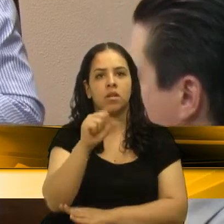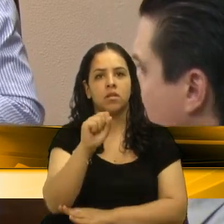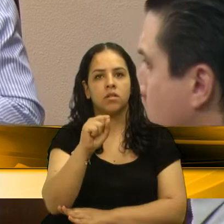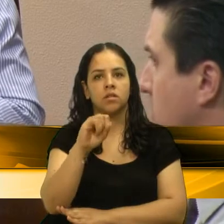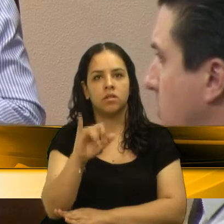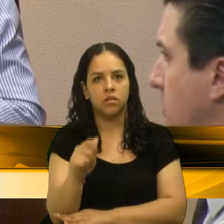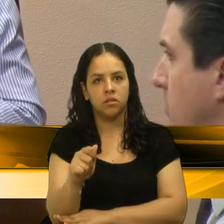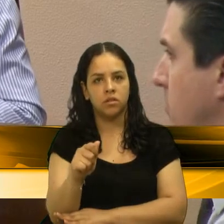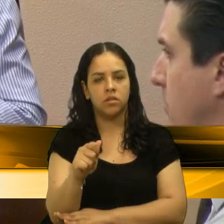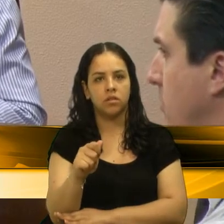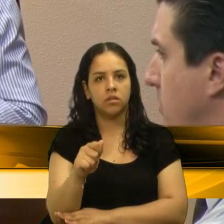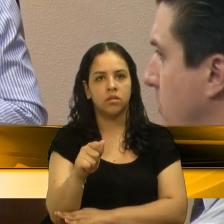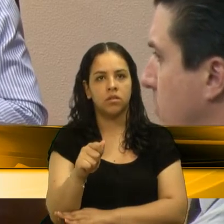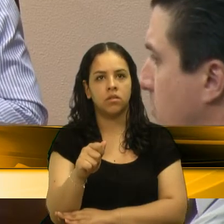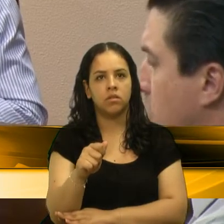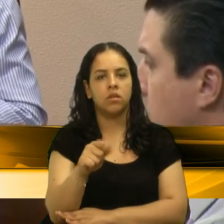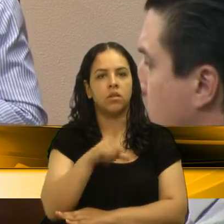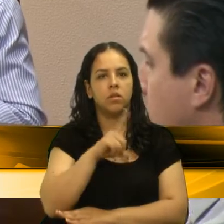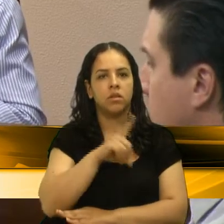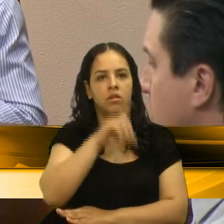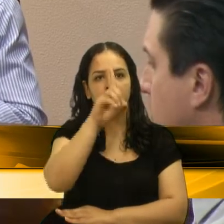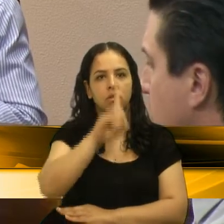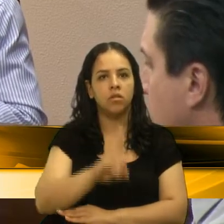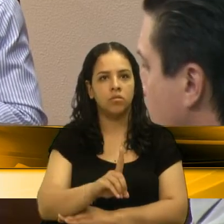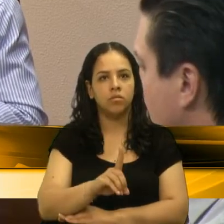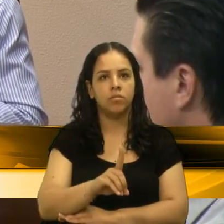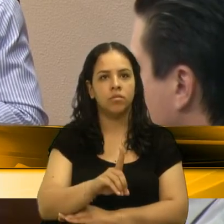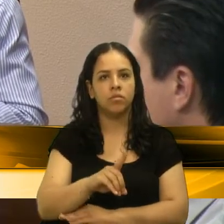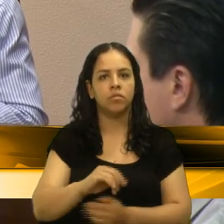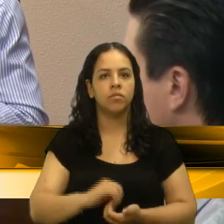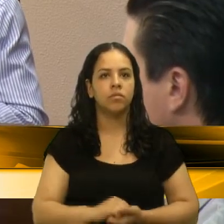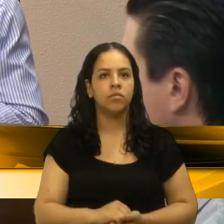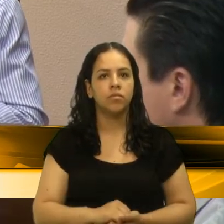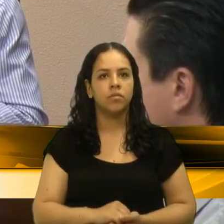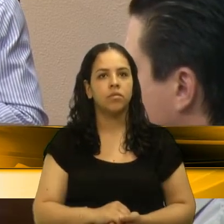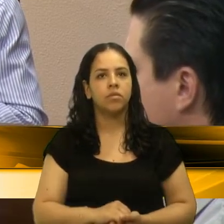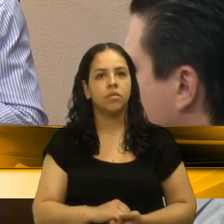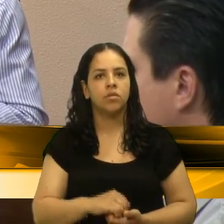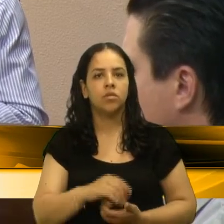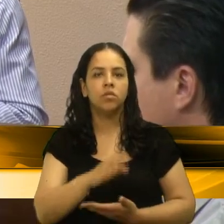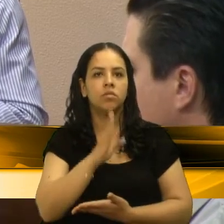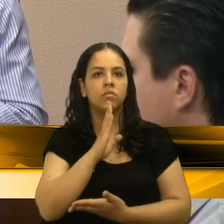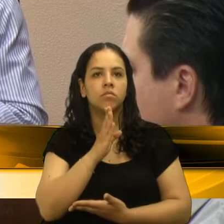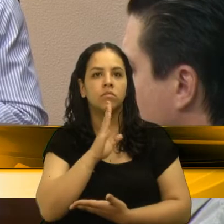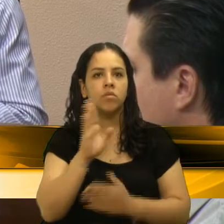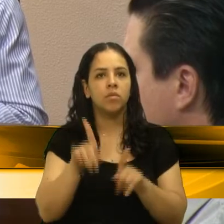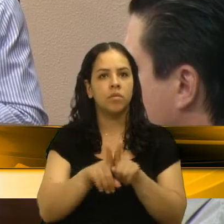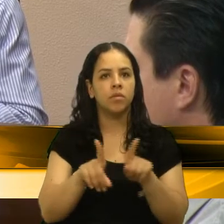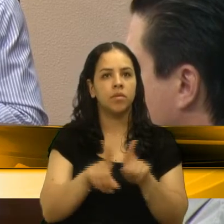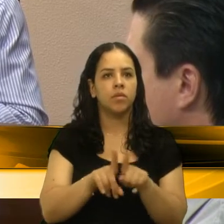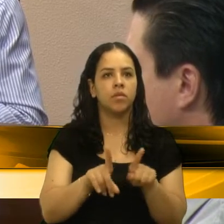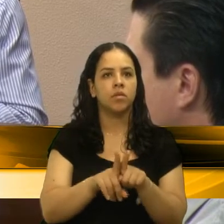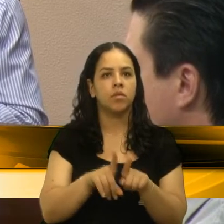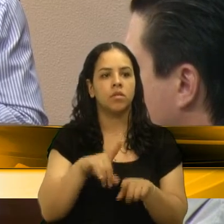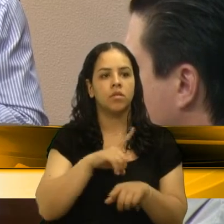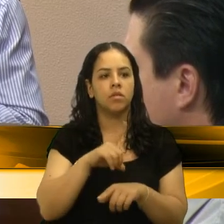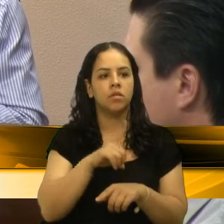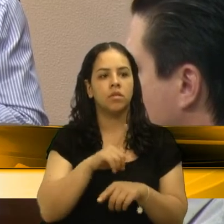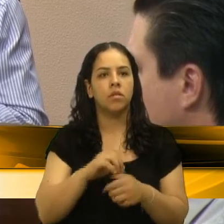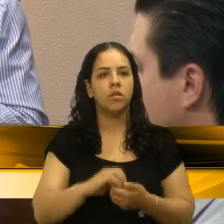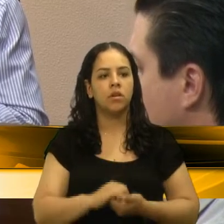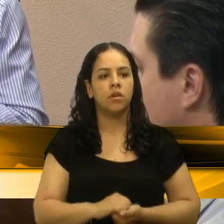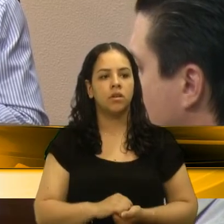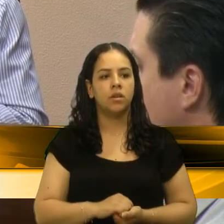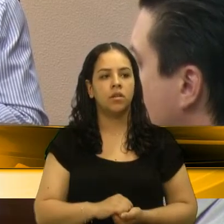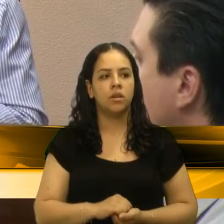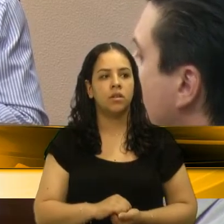conhecimento da redação do referido decreto? Senhora Geraldine, sim, tenho conhecimento. Doutora Cássia, o decreto do qual estamos falando, diferente daquele